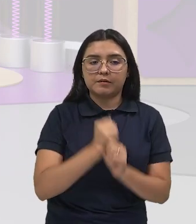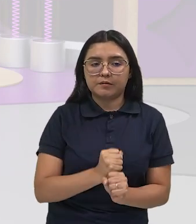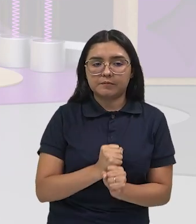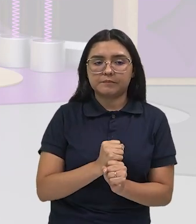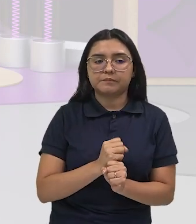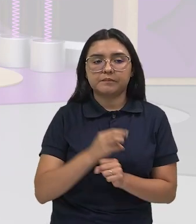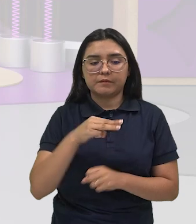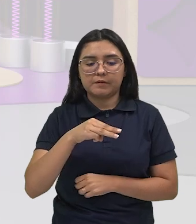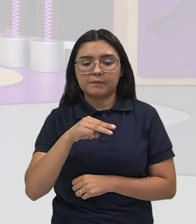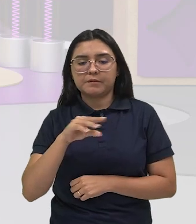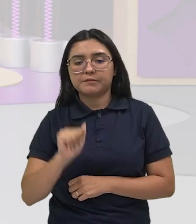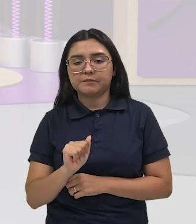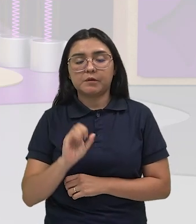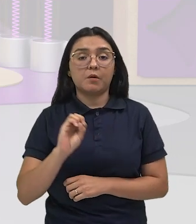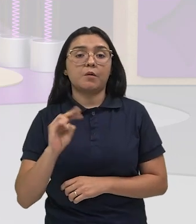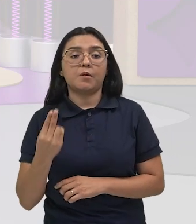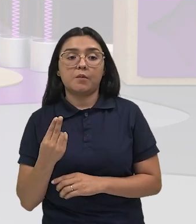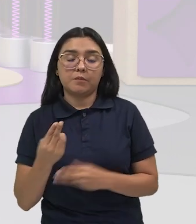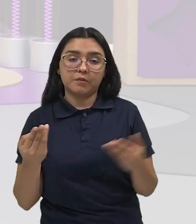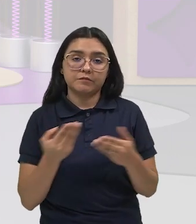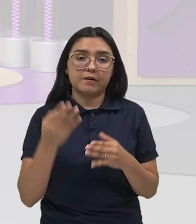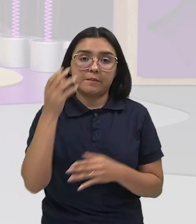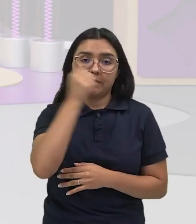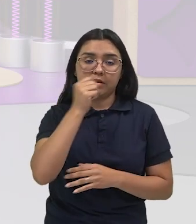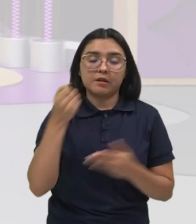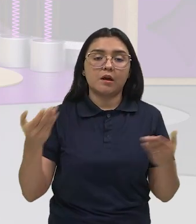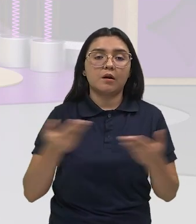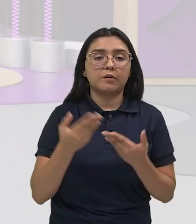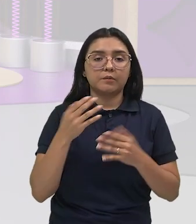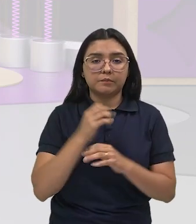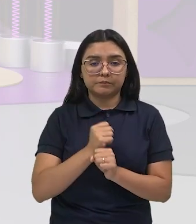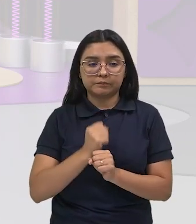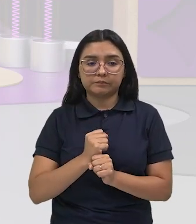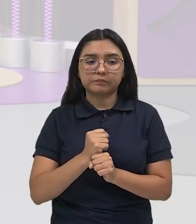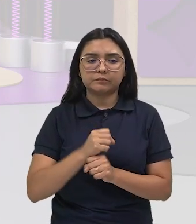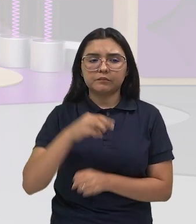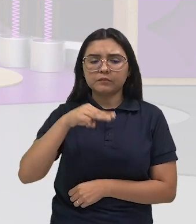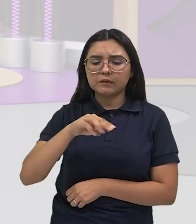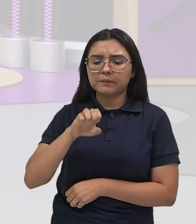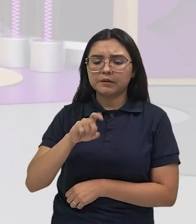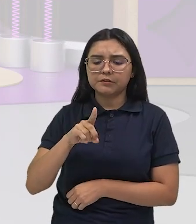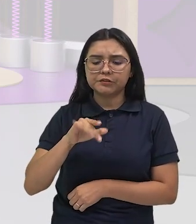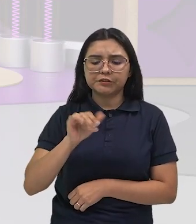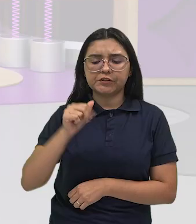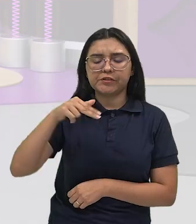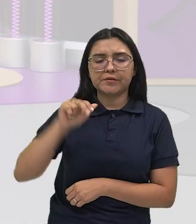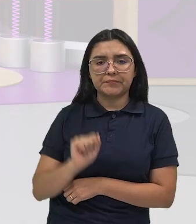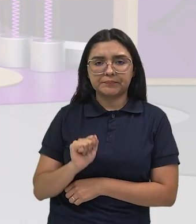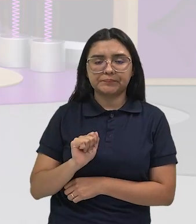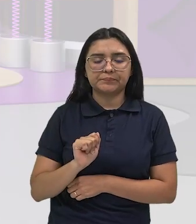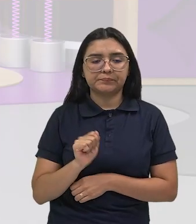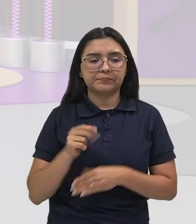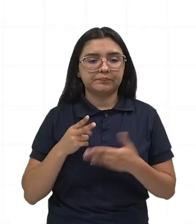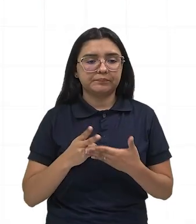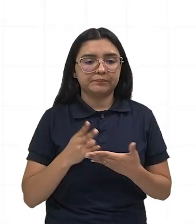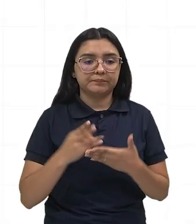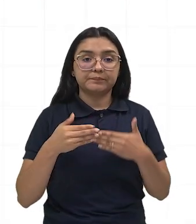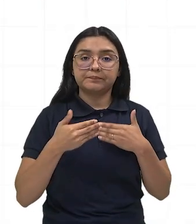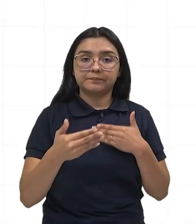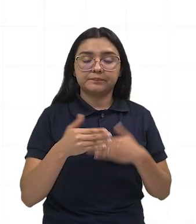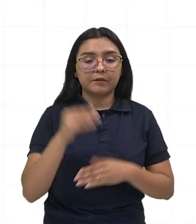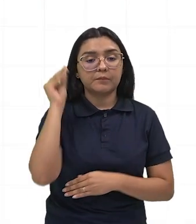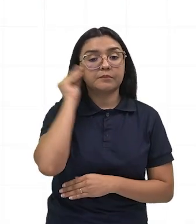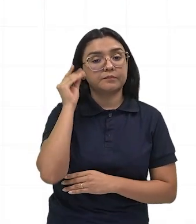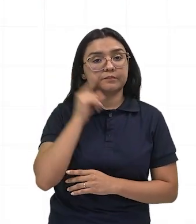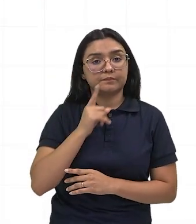média aritmética ou o que nós vamos aprender a calcular agora, que é a mediana. Então, vamos continuar. Vejamos o